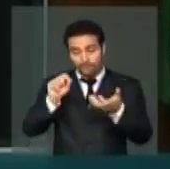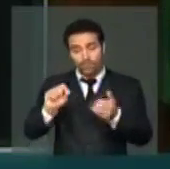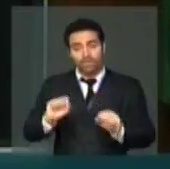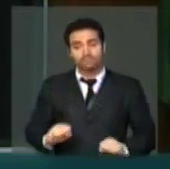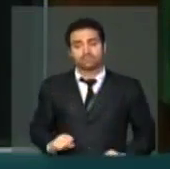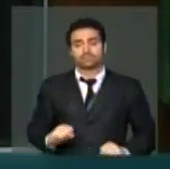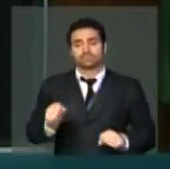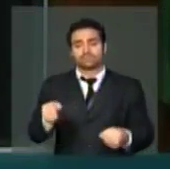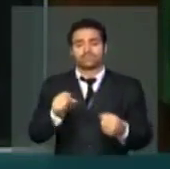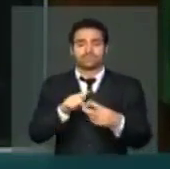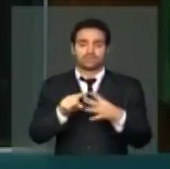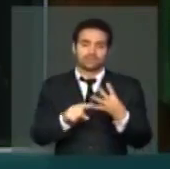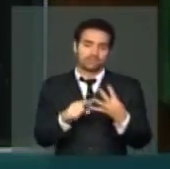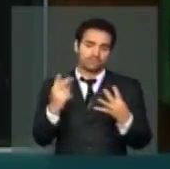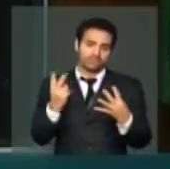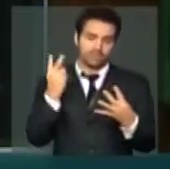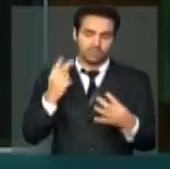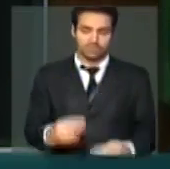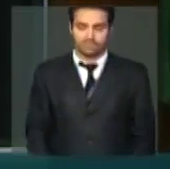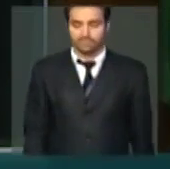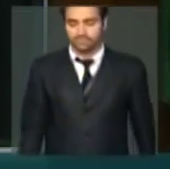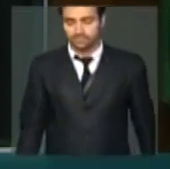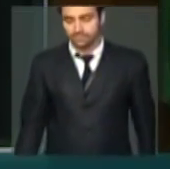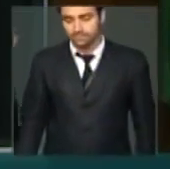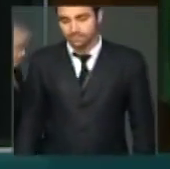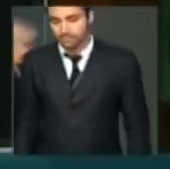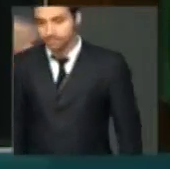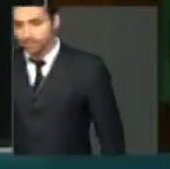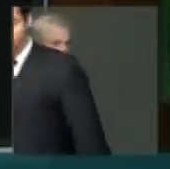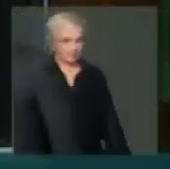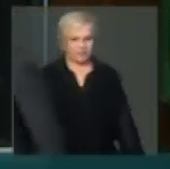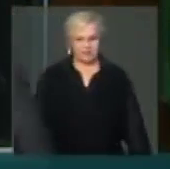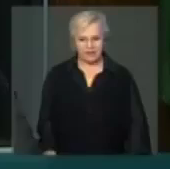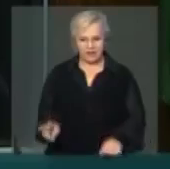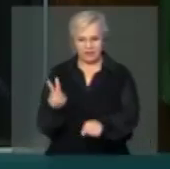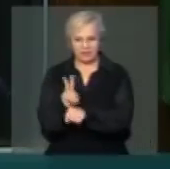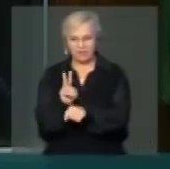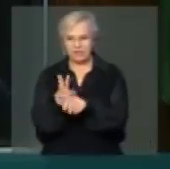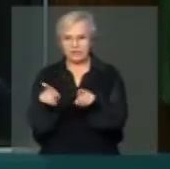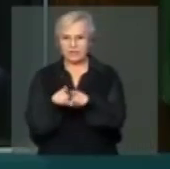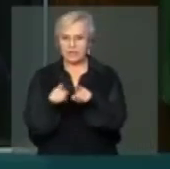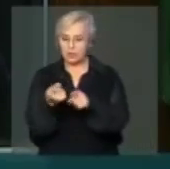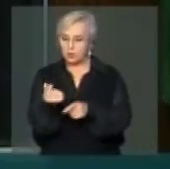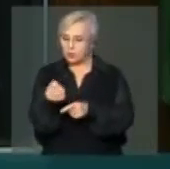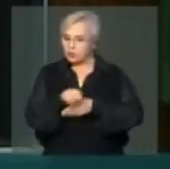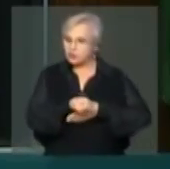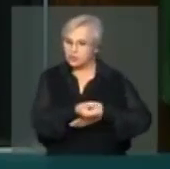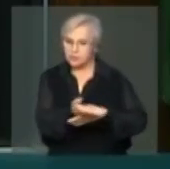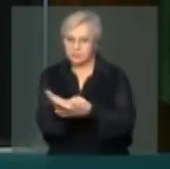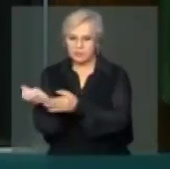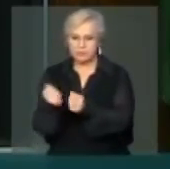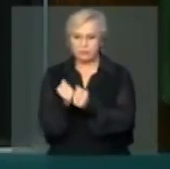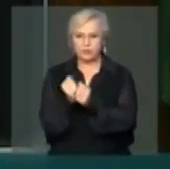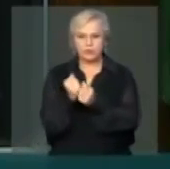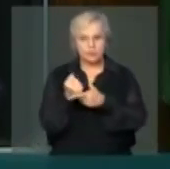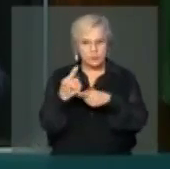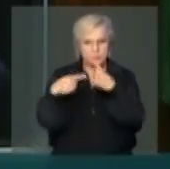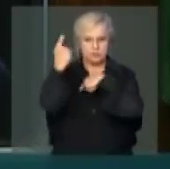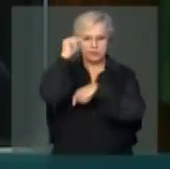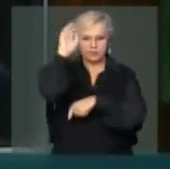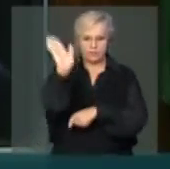defendendo esses valores, defendendo o povo brasileiro, defendendo a distribuição de renda e o desenvolvimento